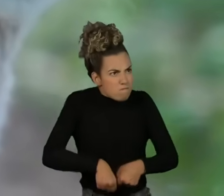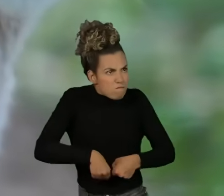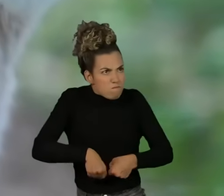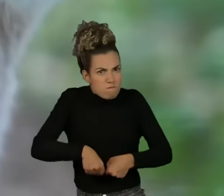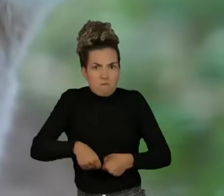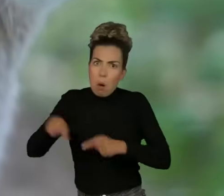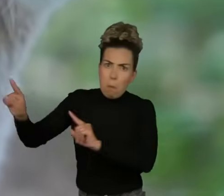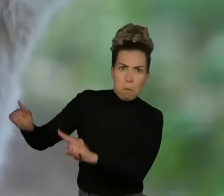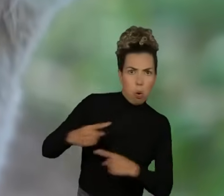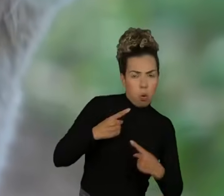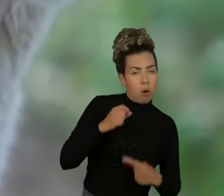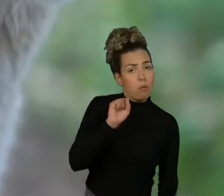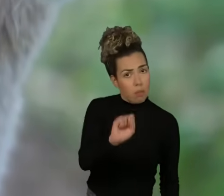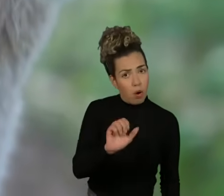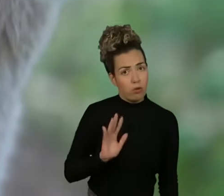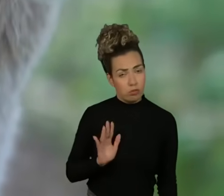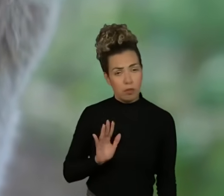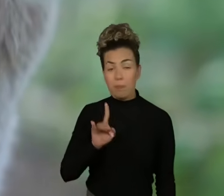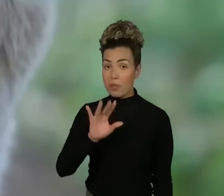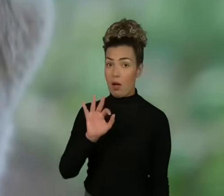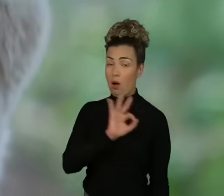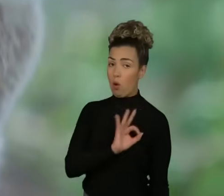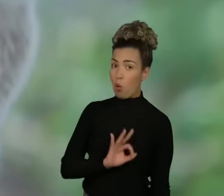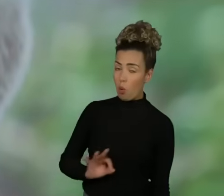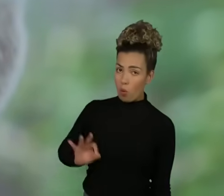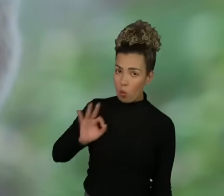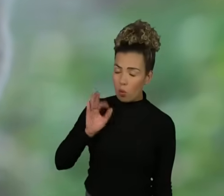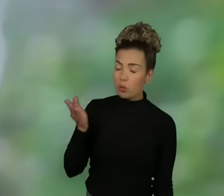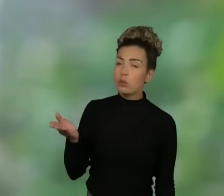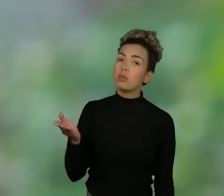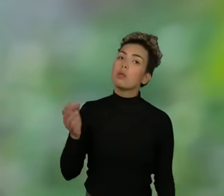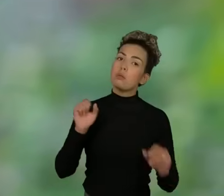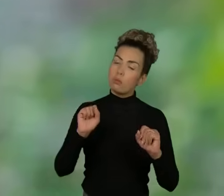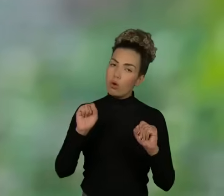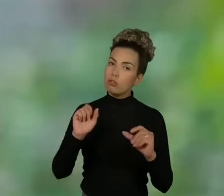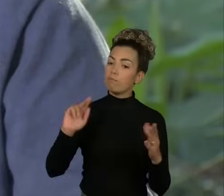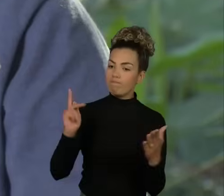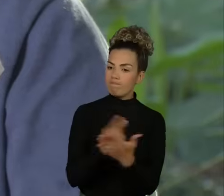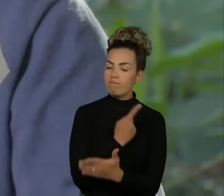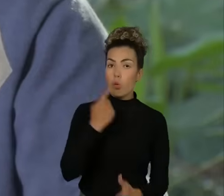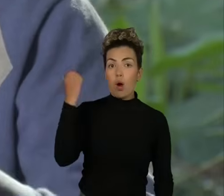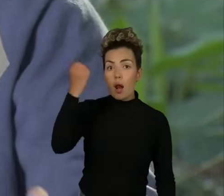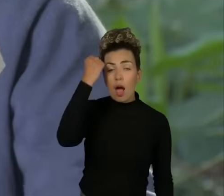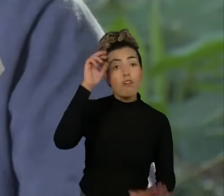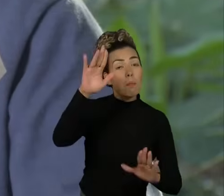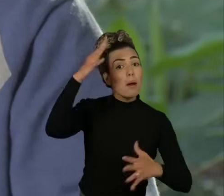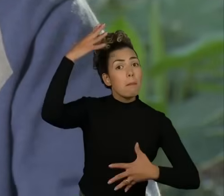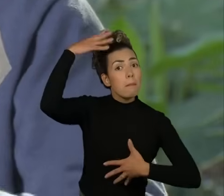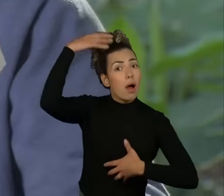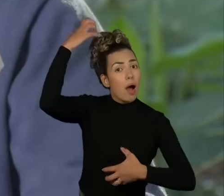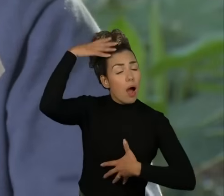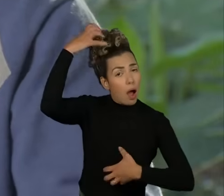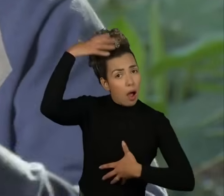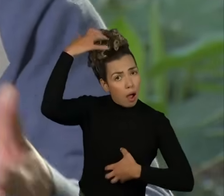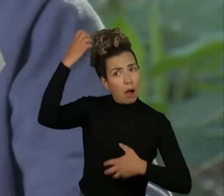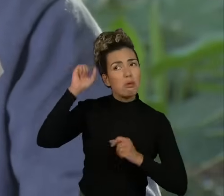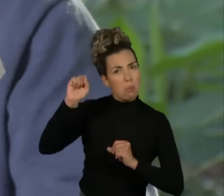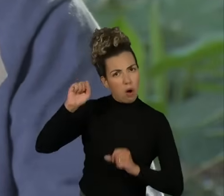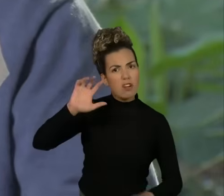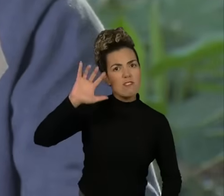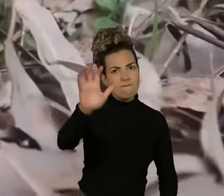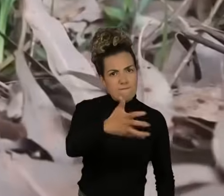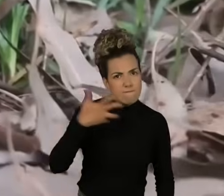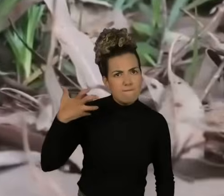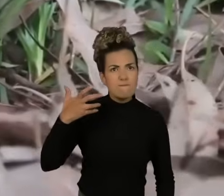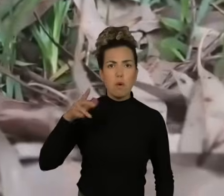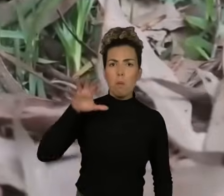atacar. Na onça a gente pode ter casos graves, mas macacos podem arranhar a gente, podem